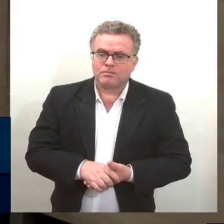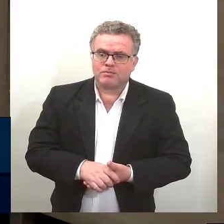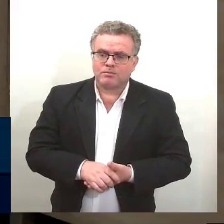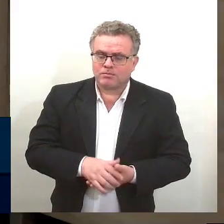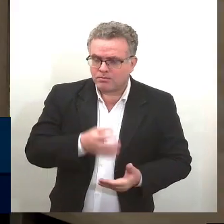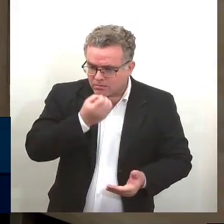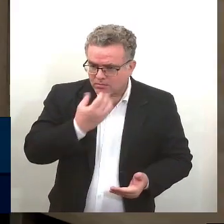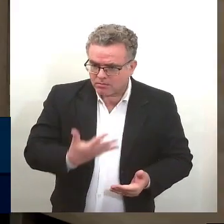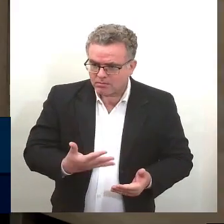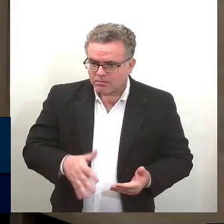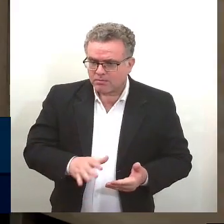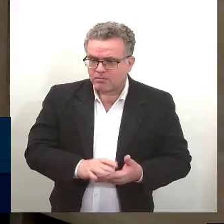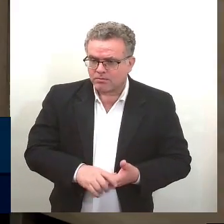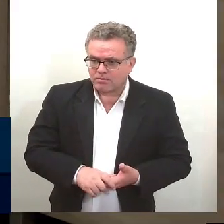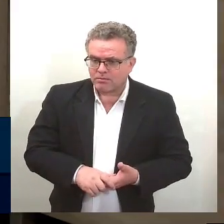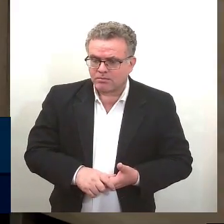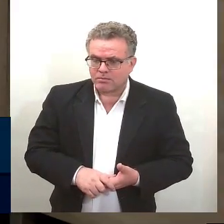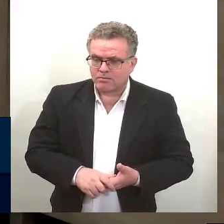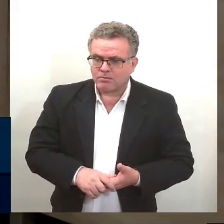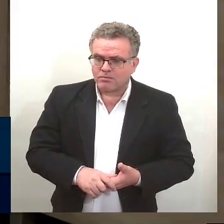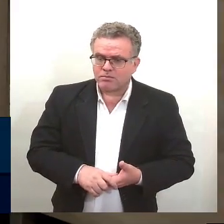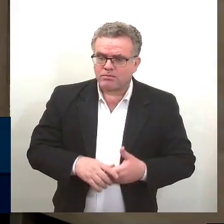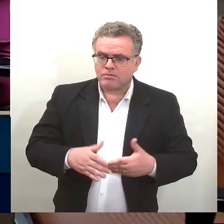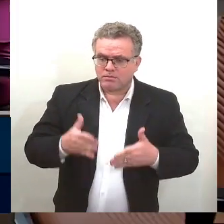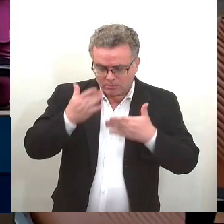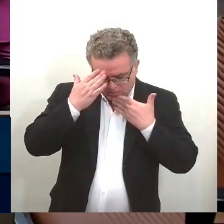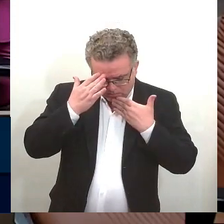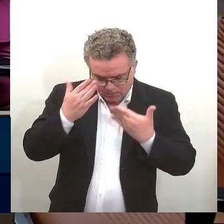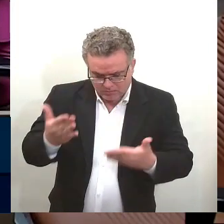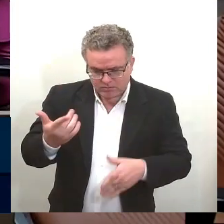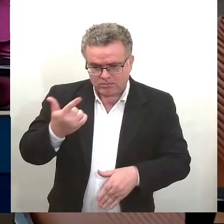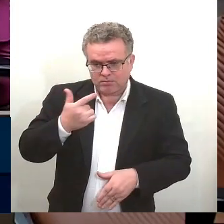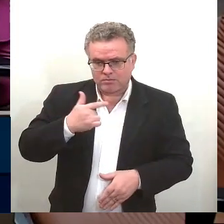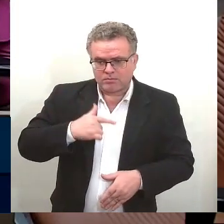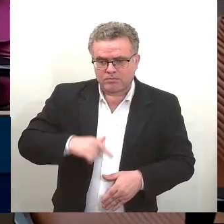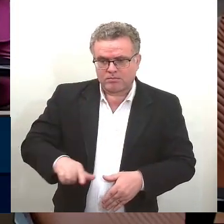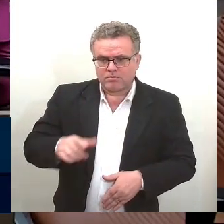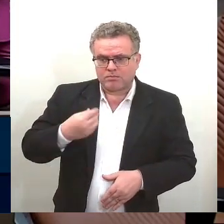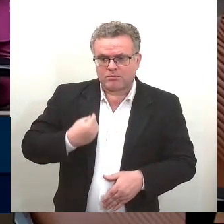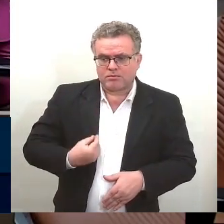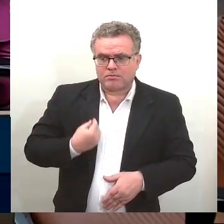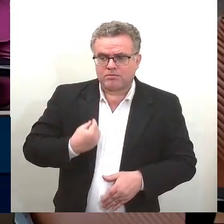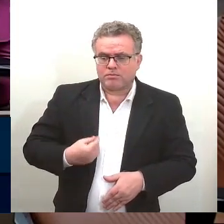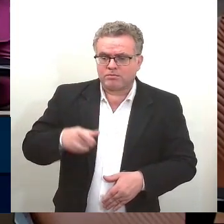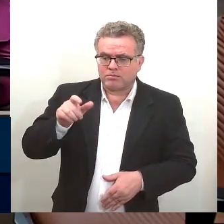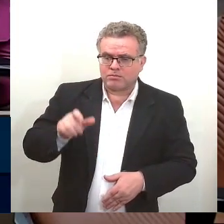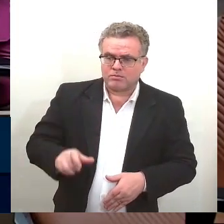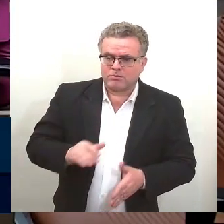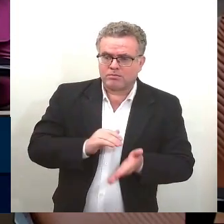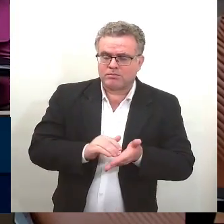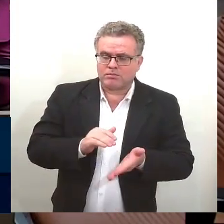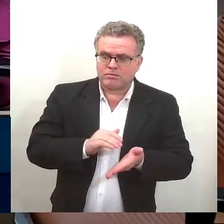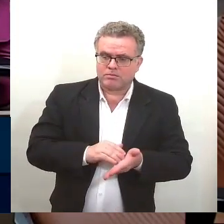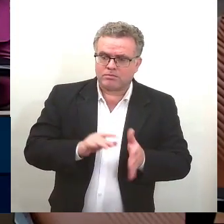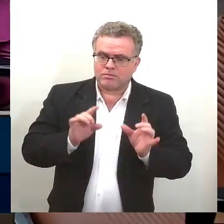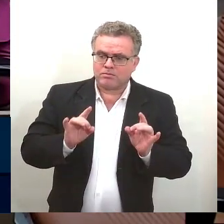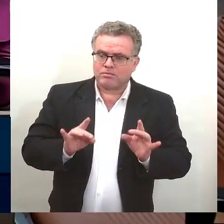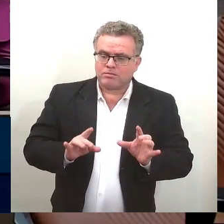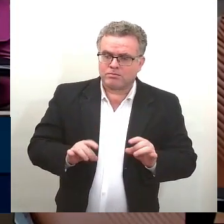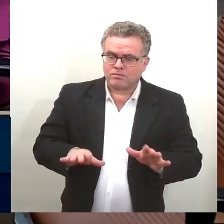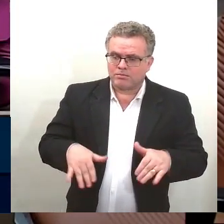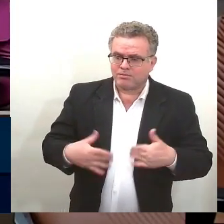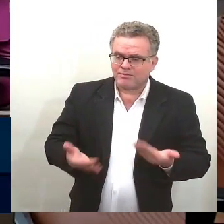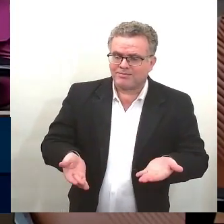Eu quero agradecer mais uma vez a presença da secretária e dizer que a senhora é unanimidade aqui, viu? Todos os deputados,